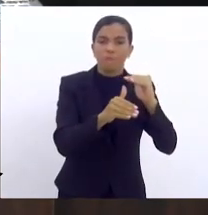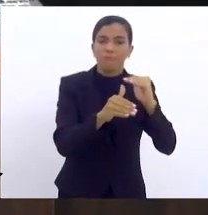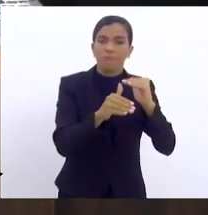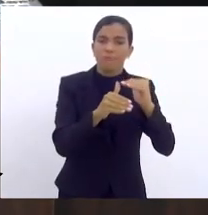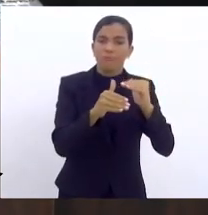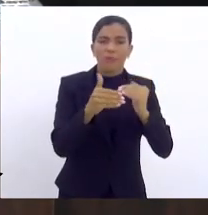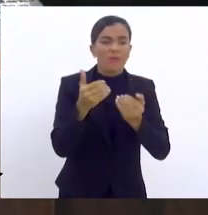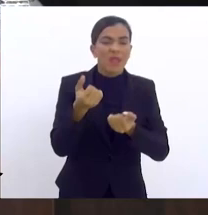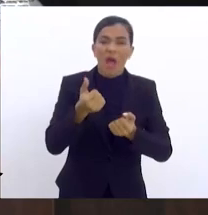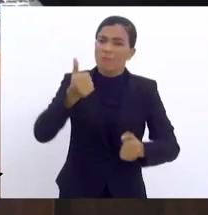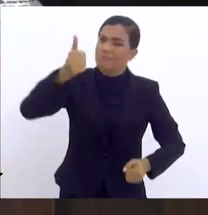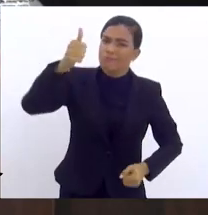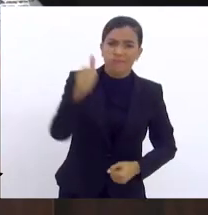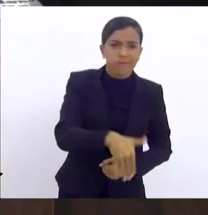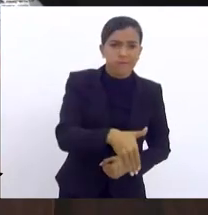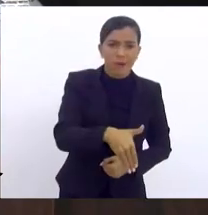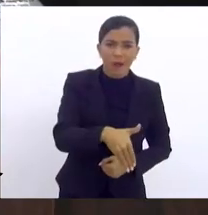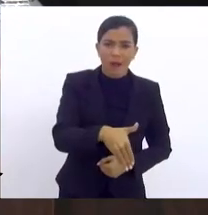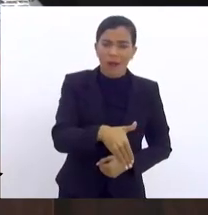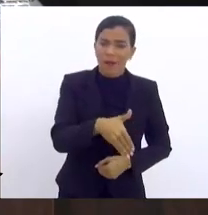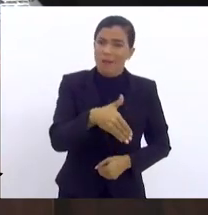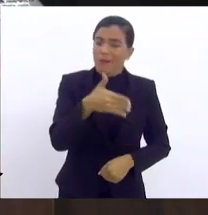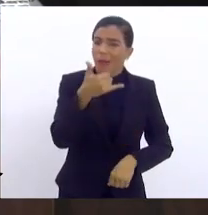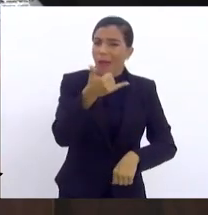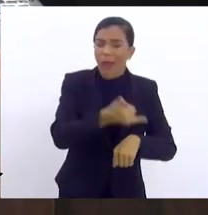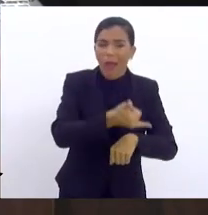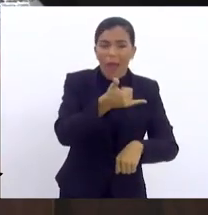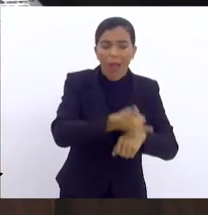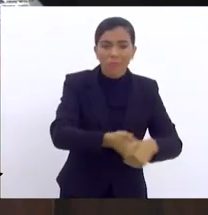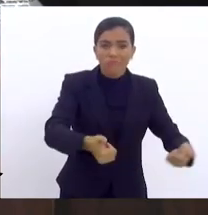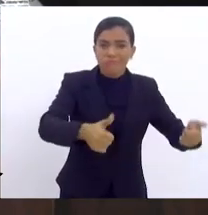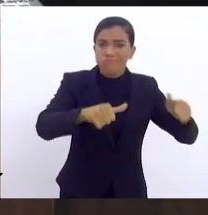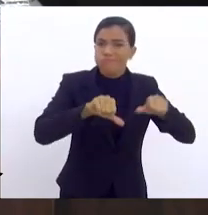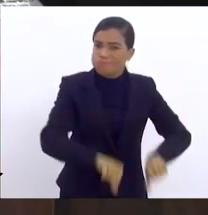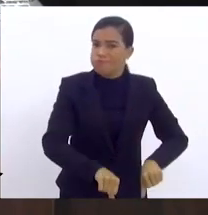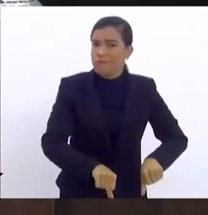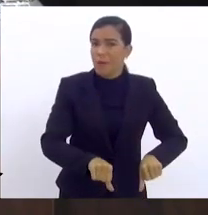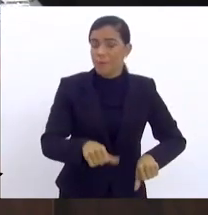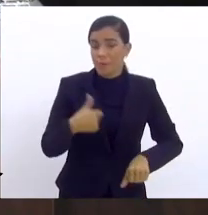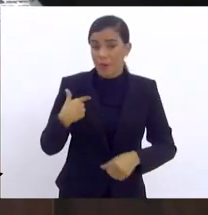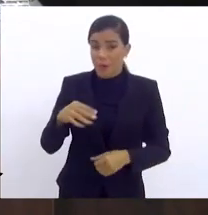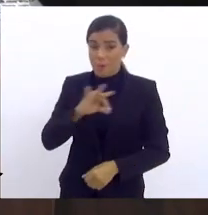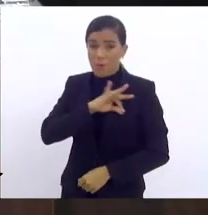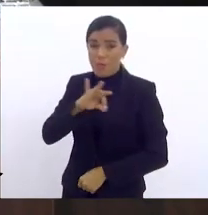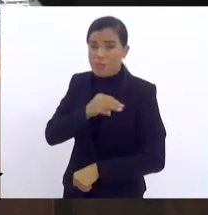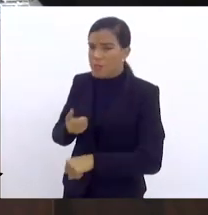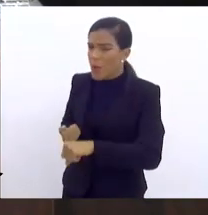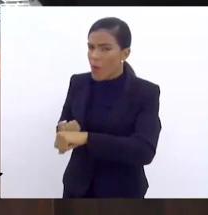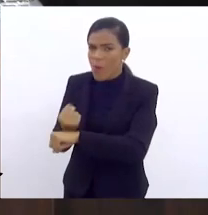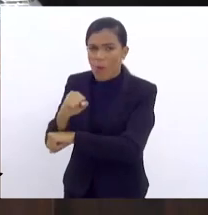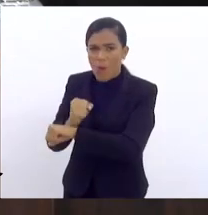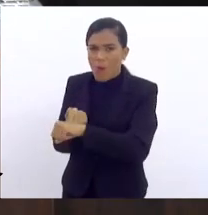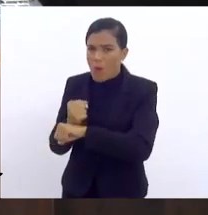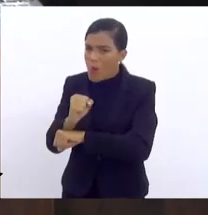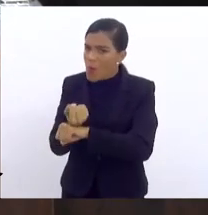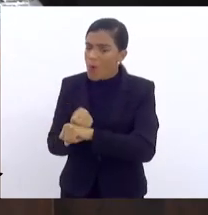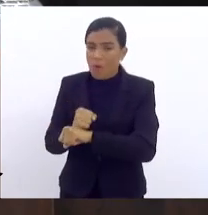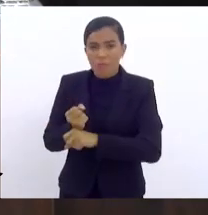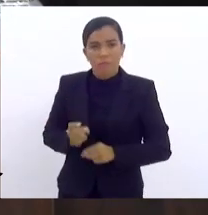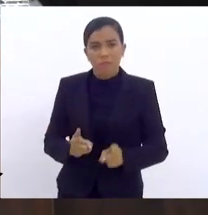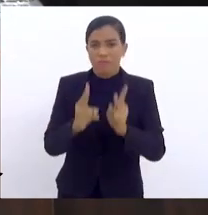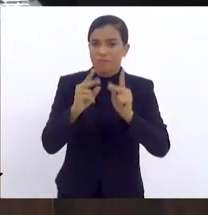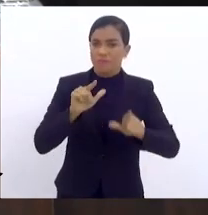sucateadas as viaturas estão largadas os nossos policiais estão tendo que se virar para poder dar um jeito para continuar trabalhando